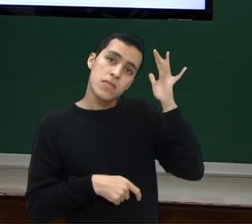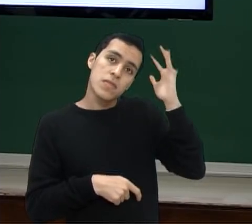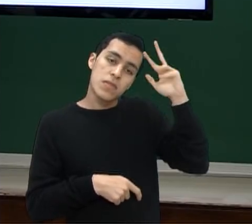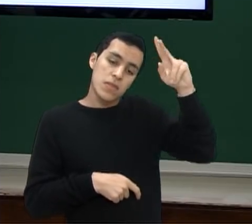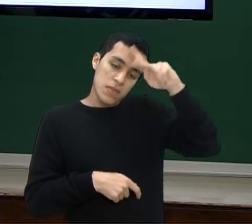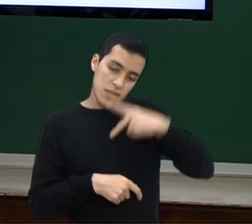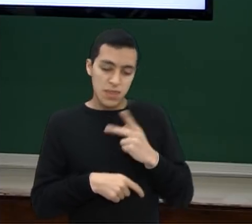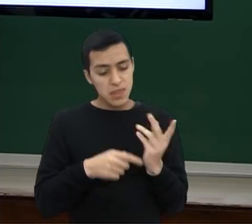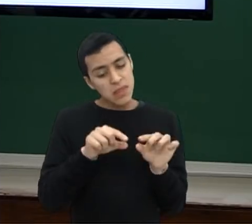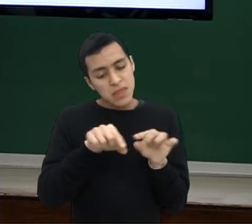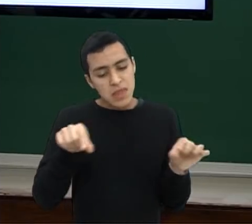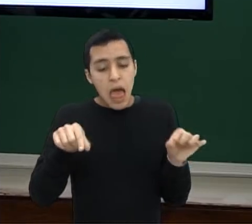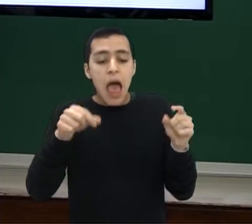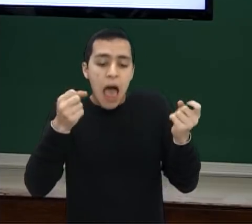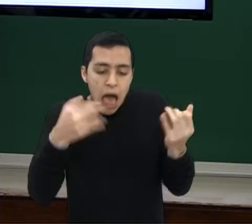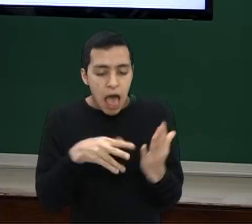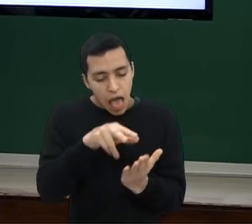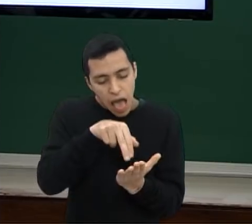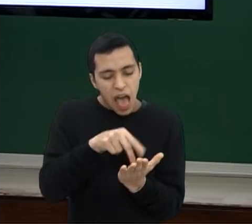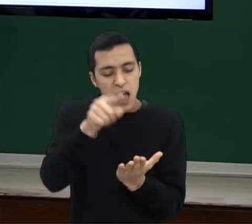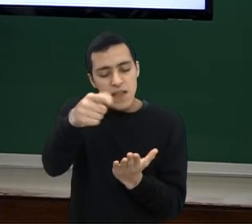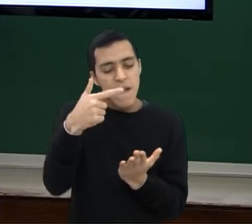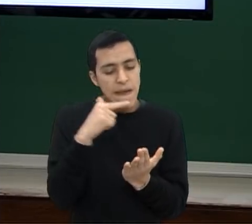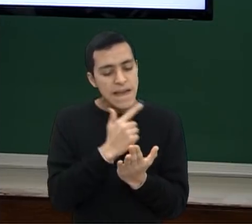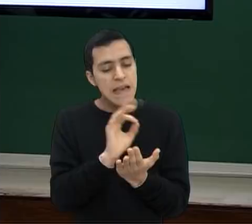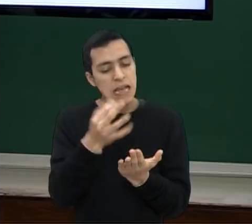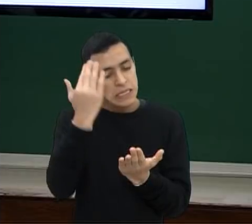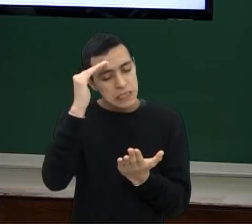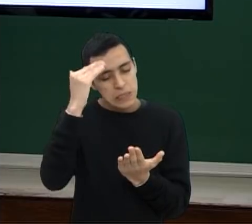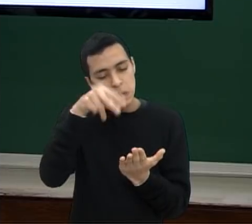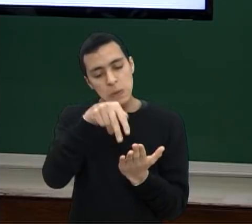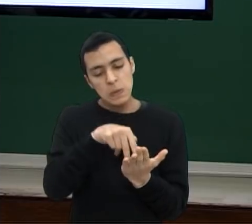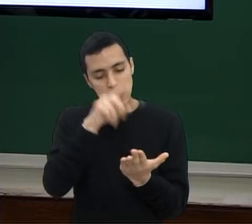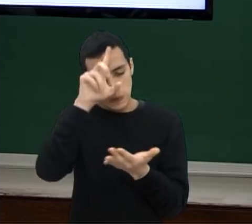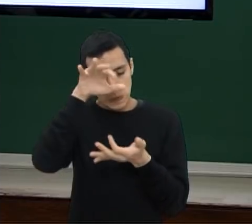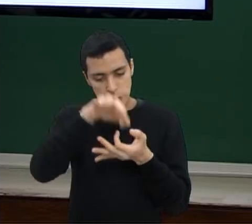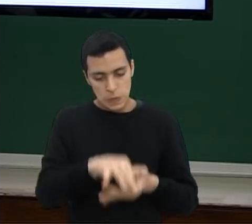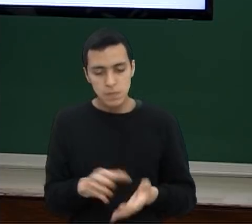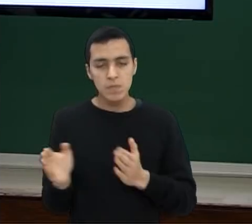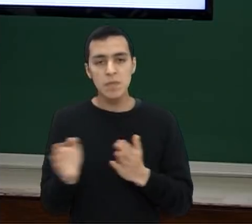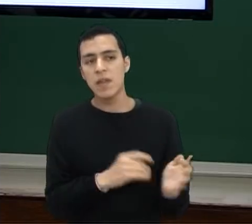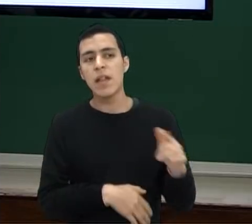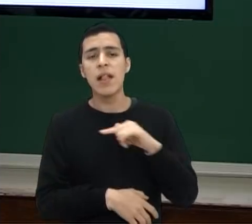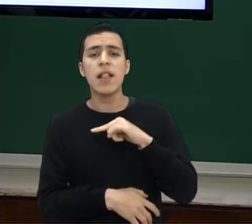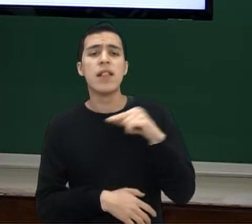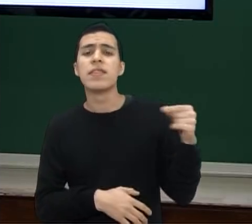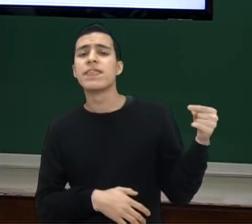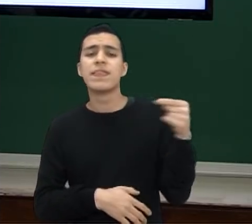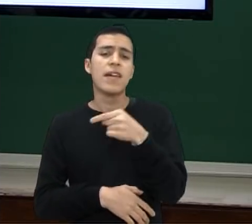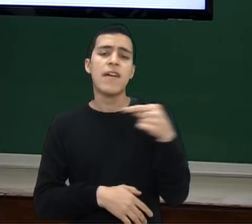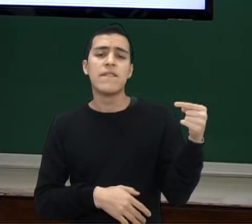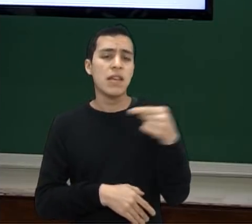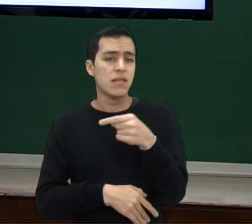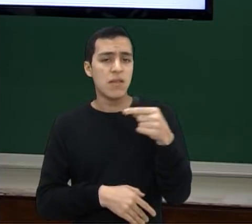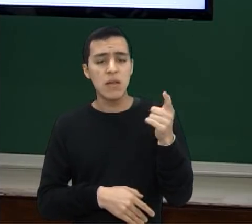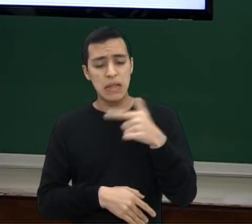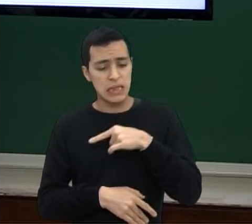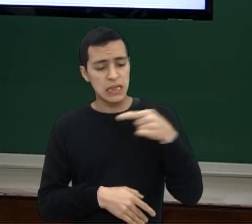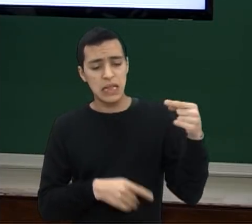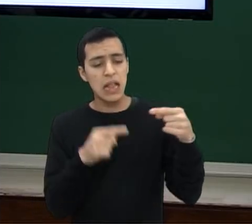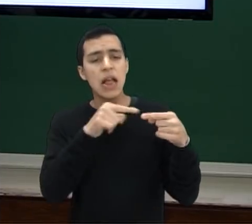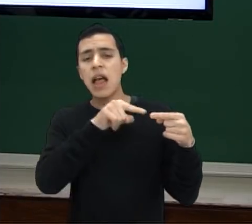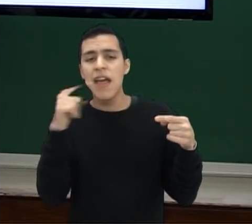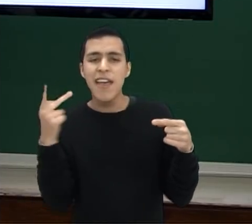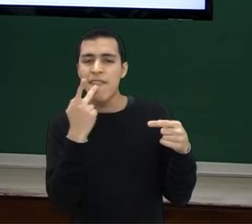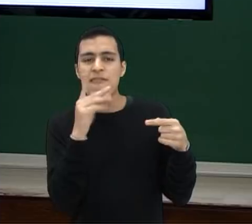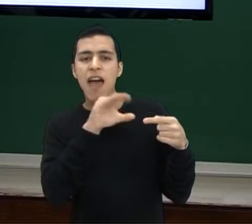cena descrita entre parênteses também. E aí a gente tem um travessão. Esse travessão aqui vai indicar a fala